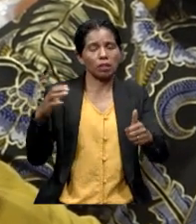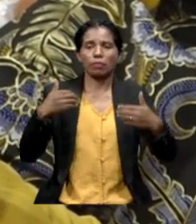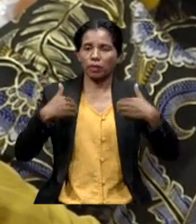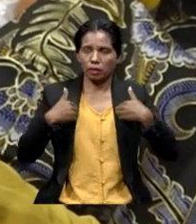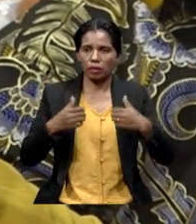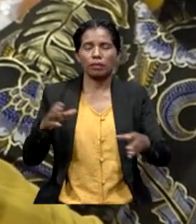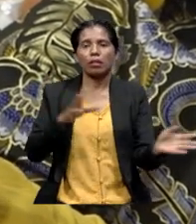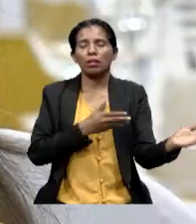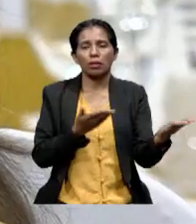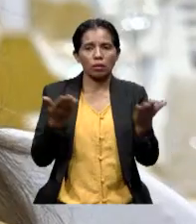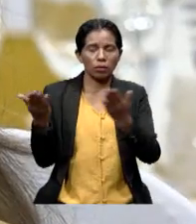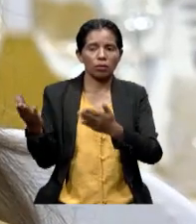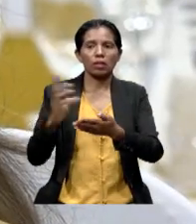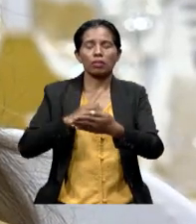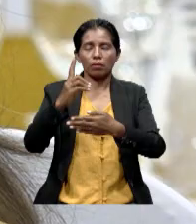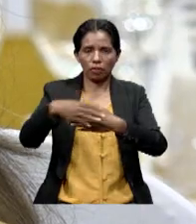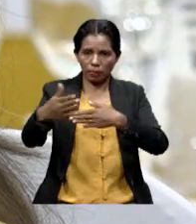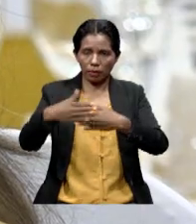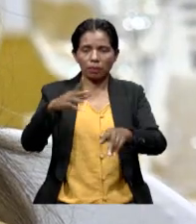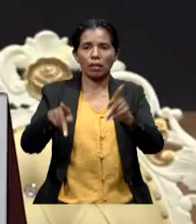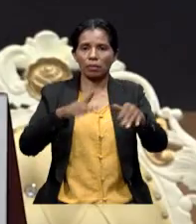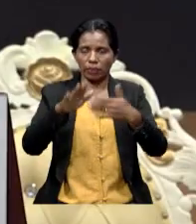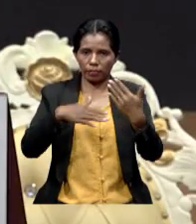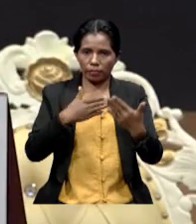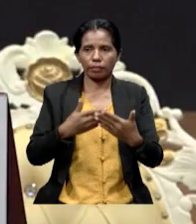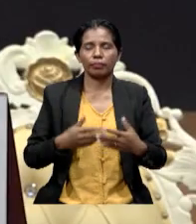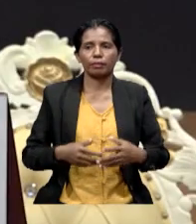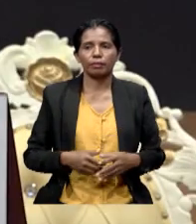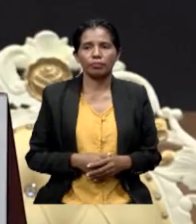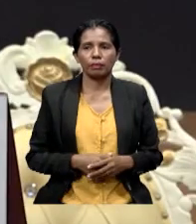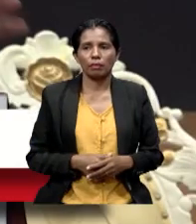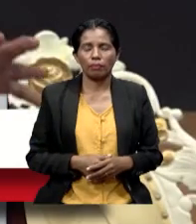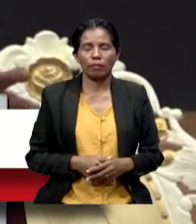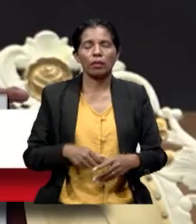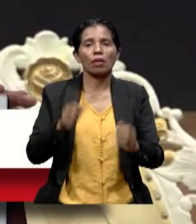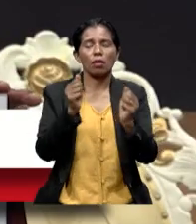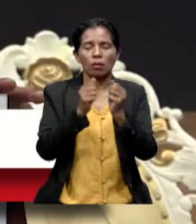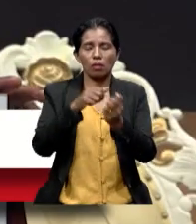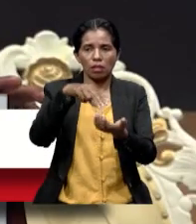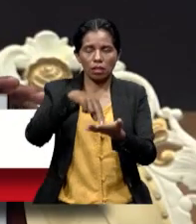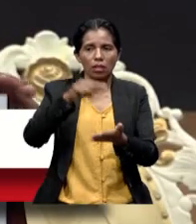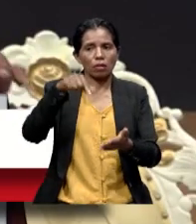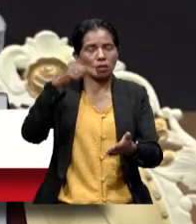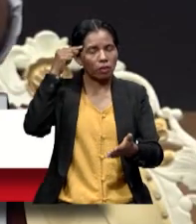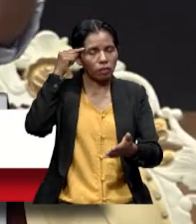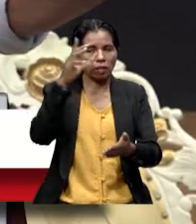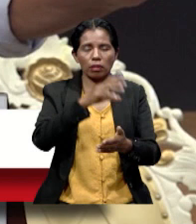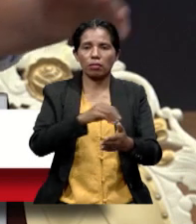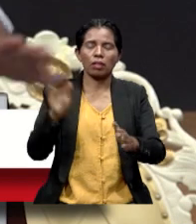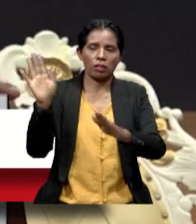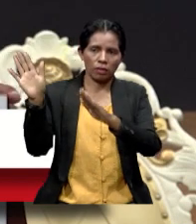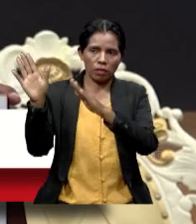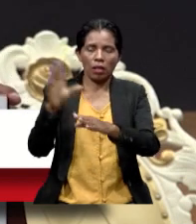beledada desenvolvimento basic liba povo. O estabelecimento de governos locais, nas